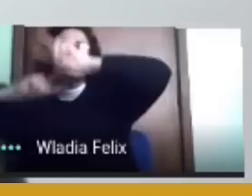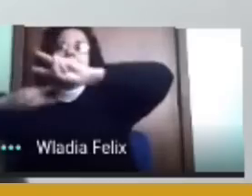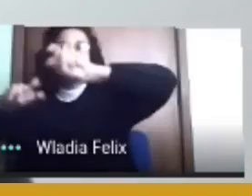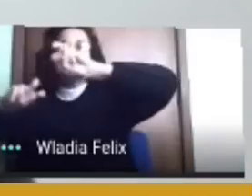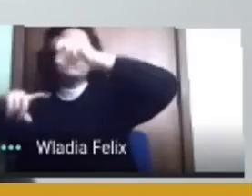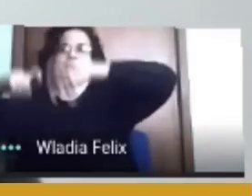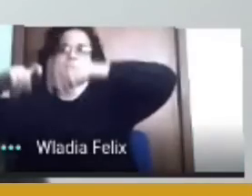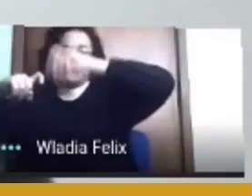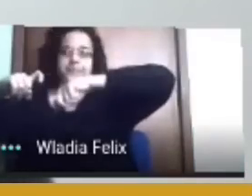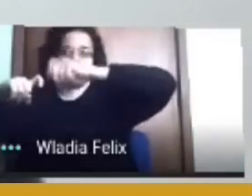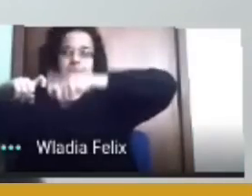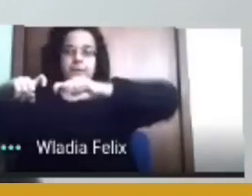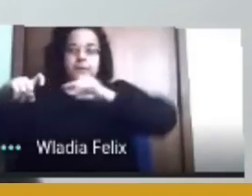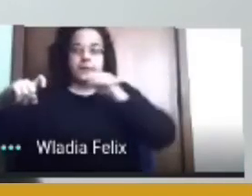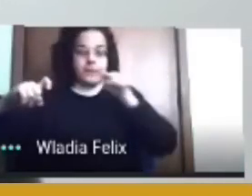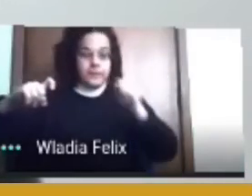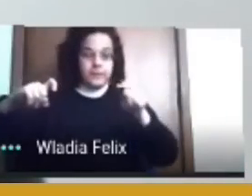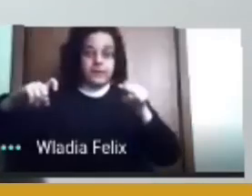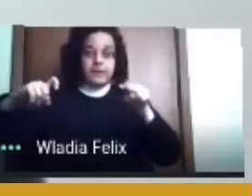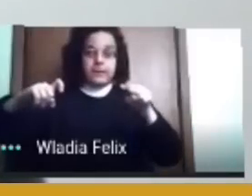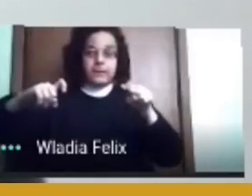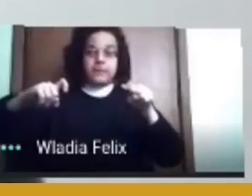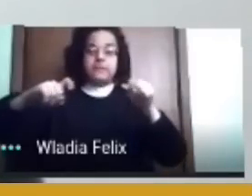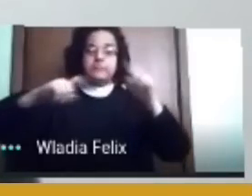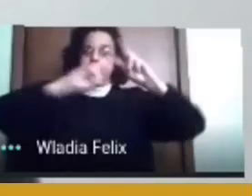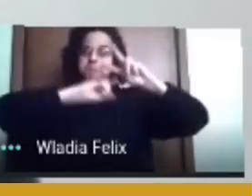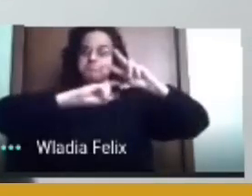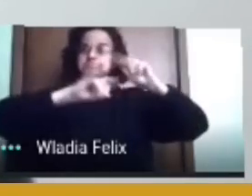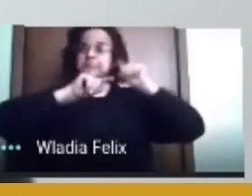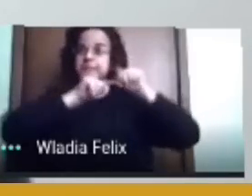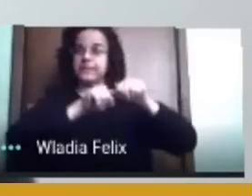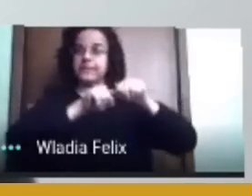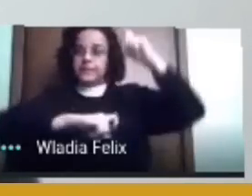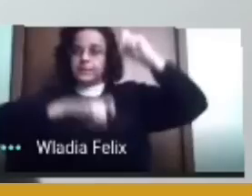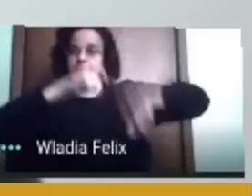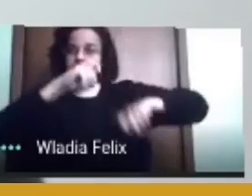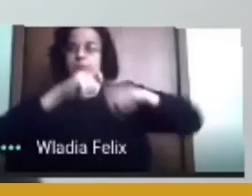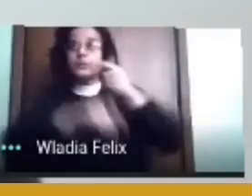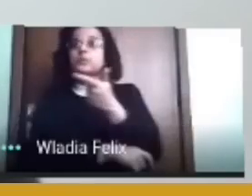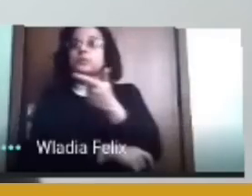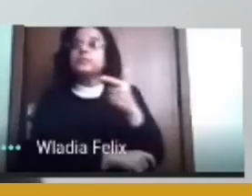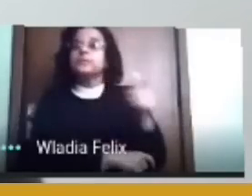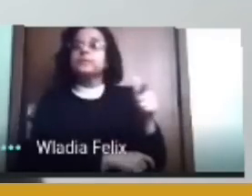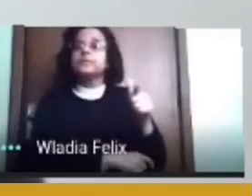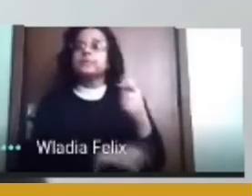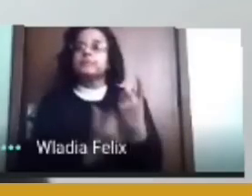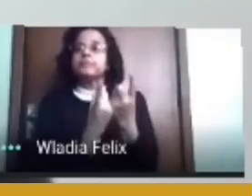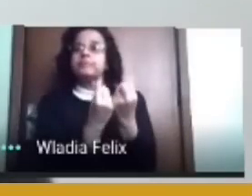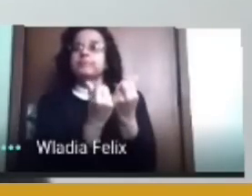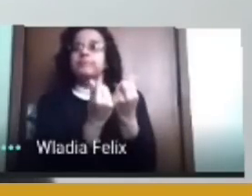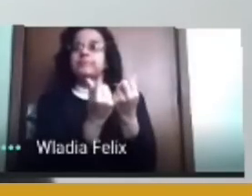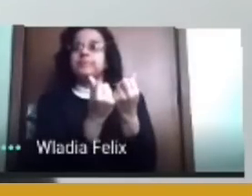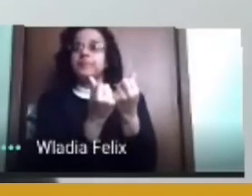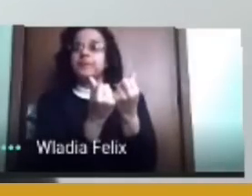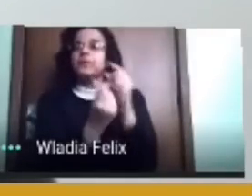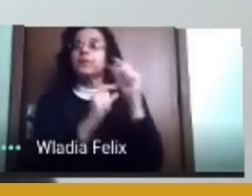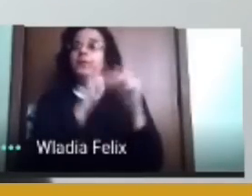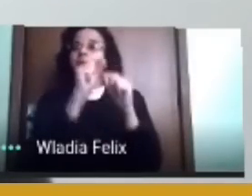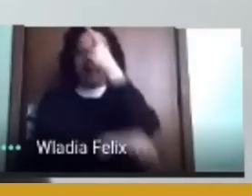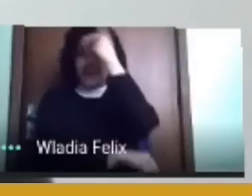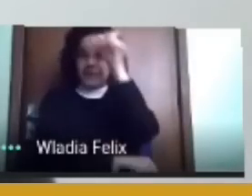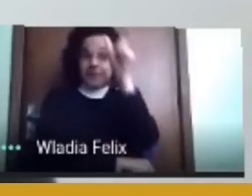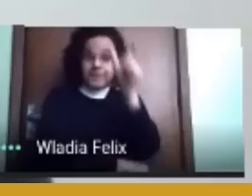o caráter econômico. O que é o caráter econômico? É quando alguém se utiliza do abuso sexual, da